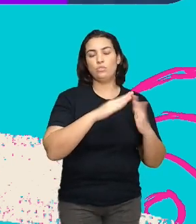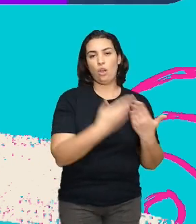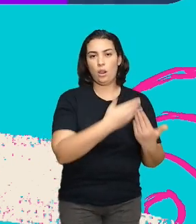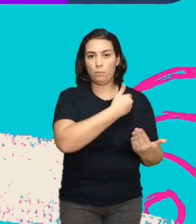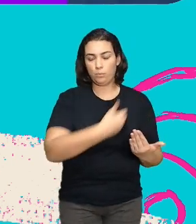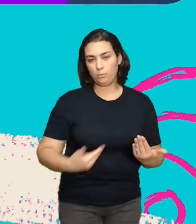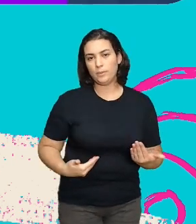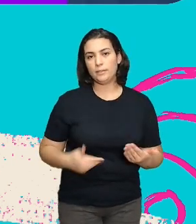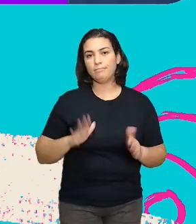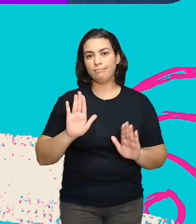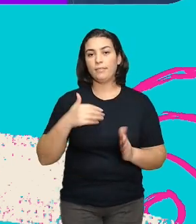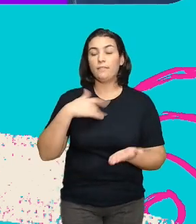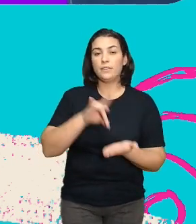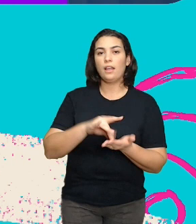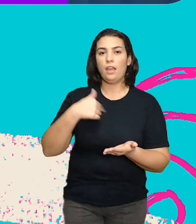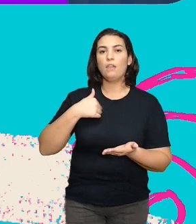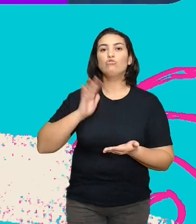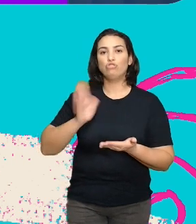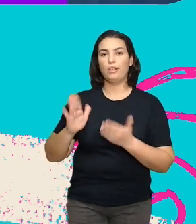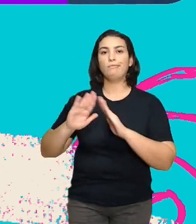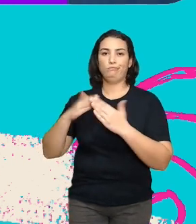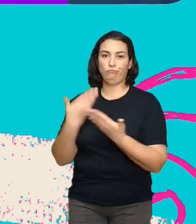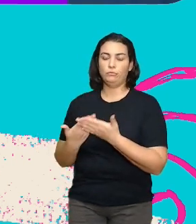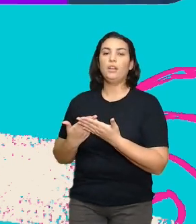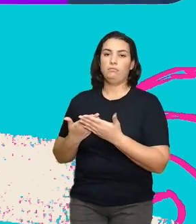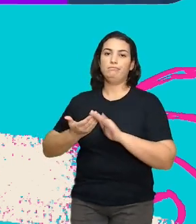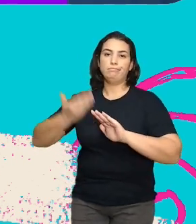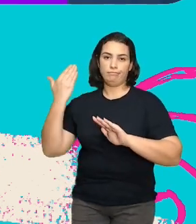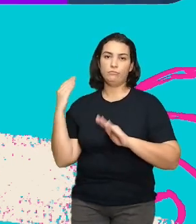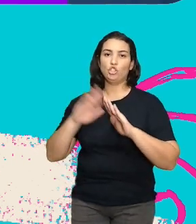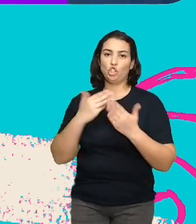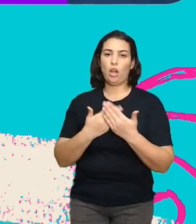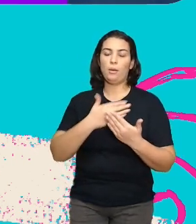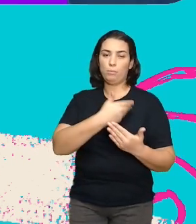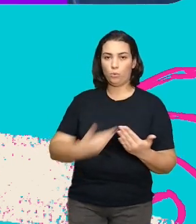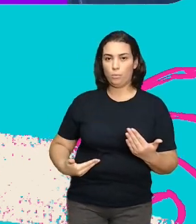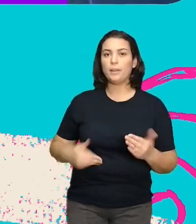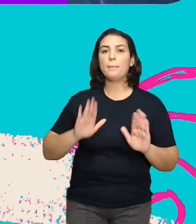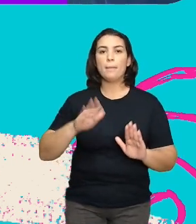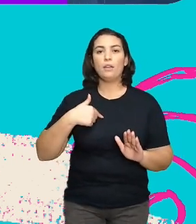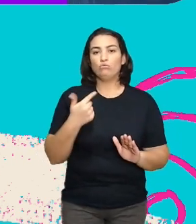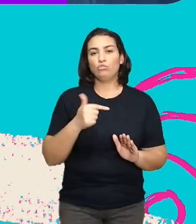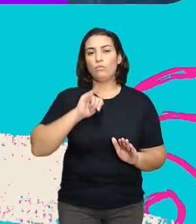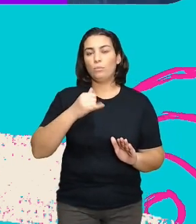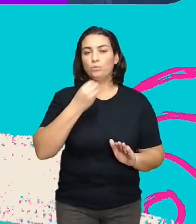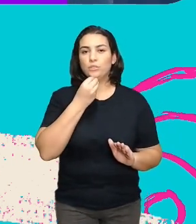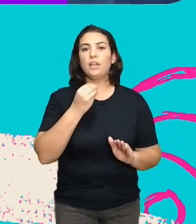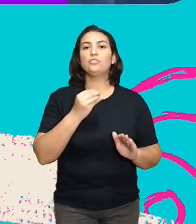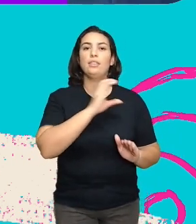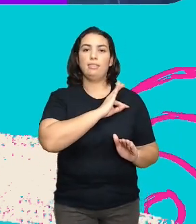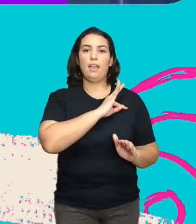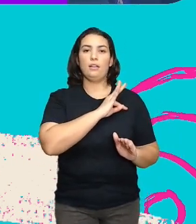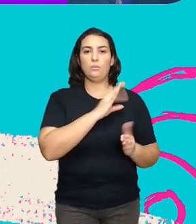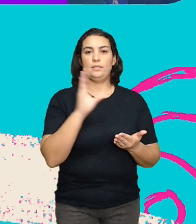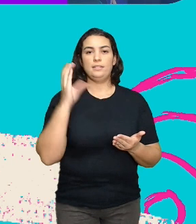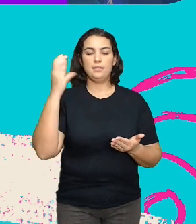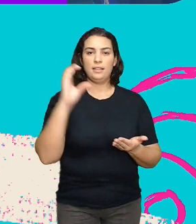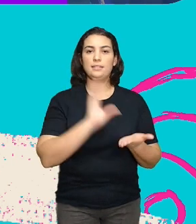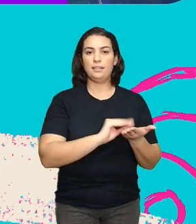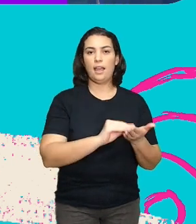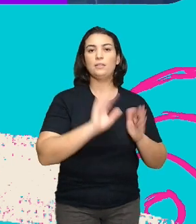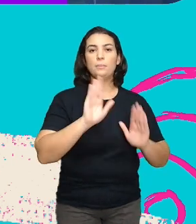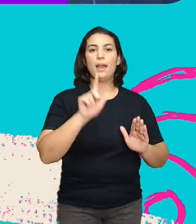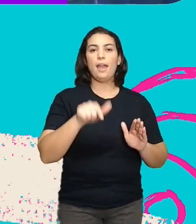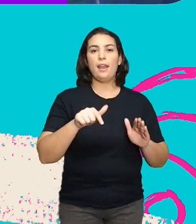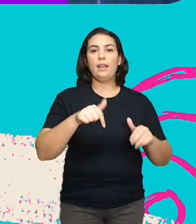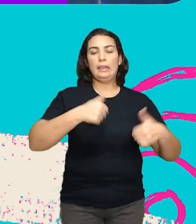escola pública, eu tive a oportunidade, não de um técnico em Ciências de Dados, mas um técnico em Química lá atrás, há 15 anos atrás,